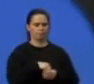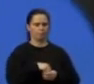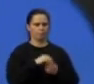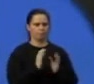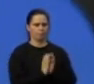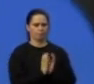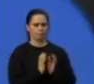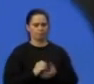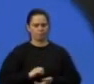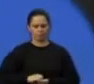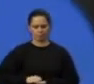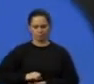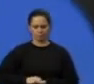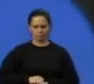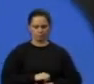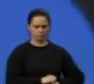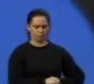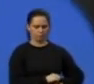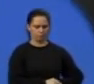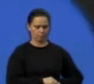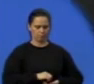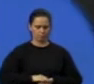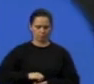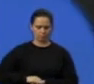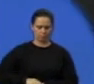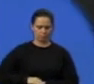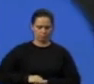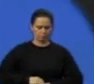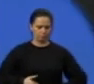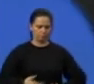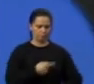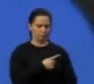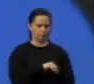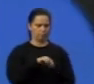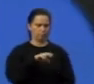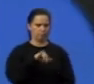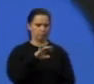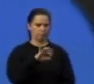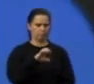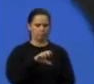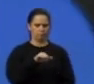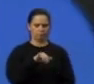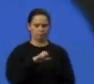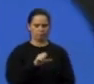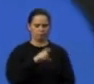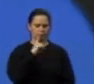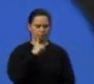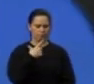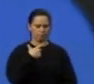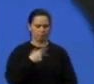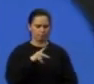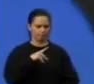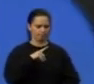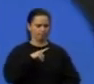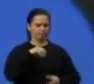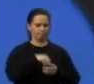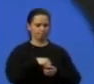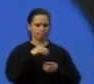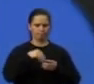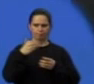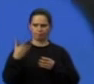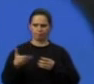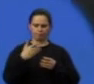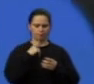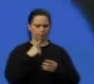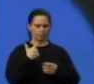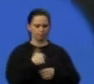envolvido. Geralmente, afetam o peritônio, deixando uma comunicação da cavidade abdominal com o meio externo,